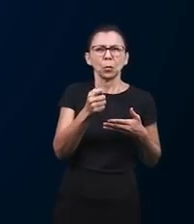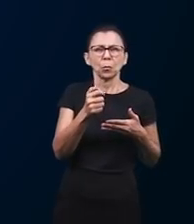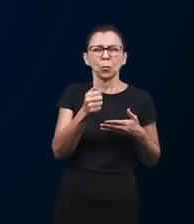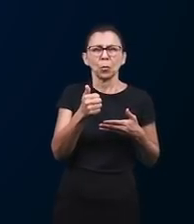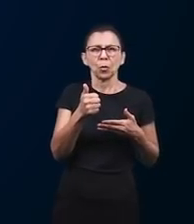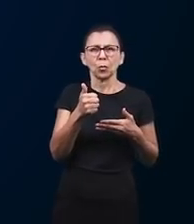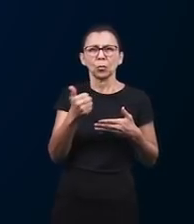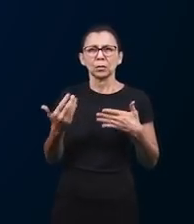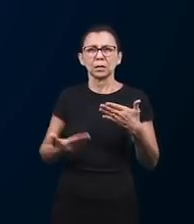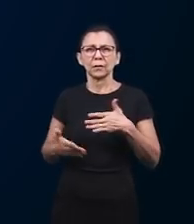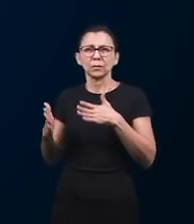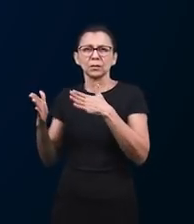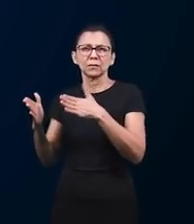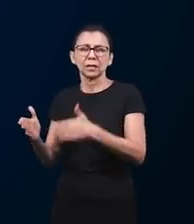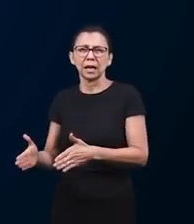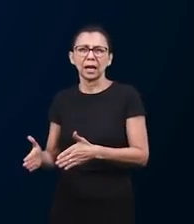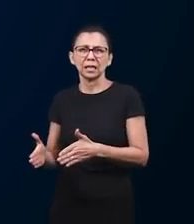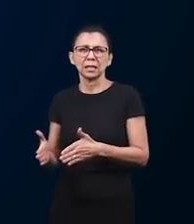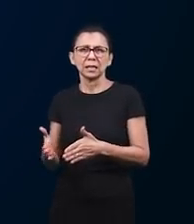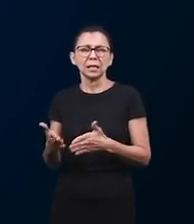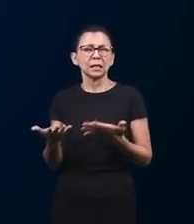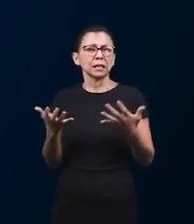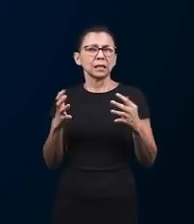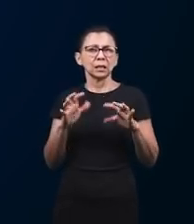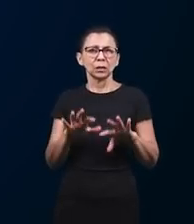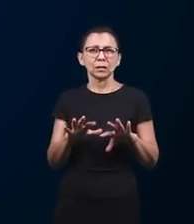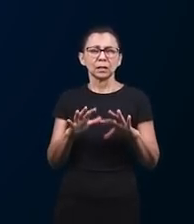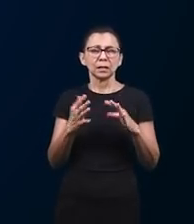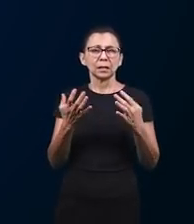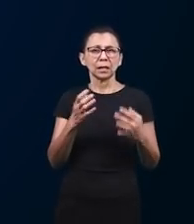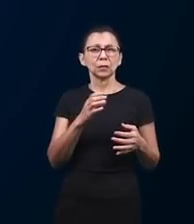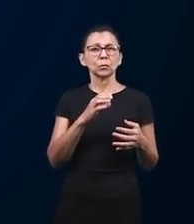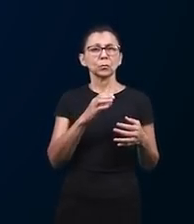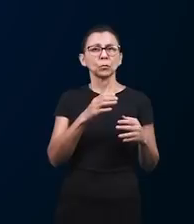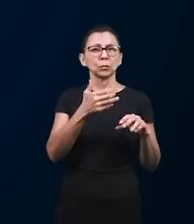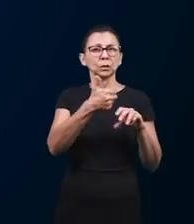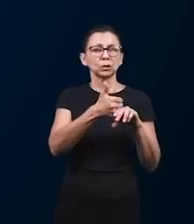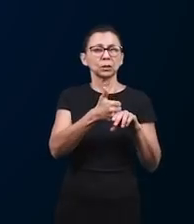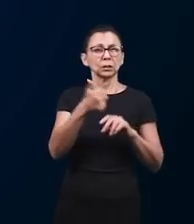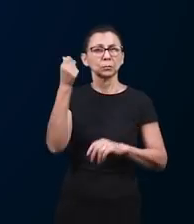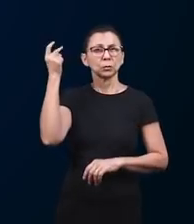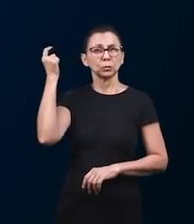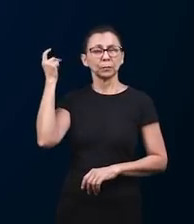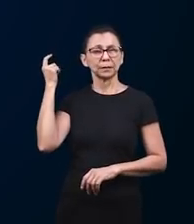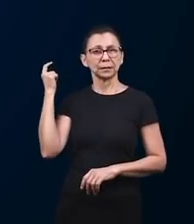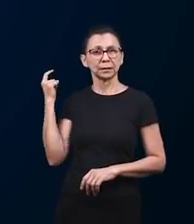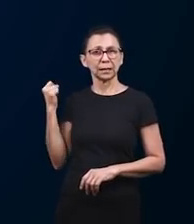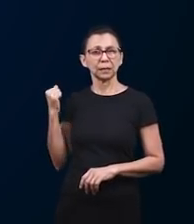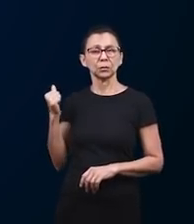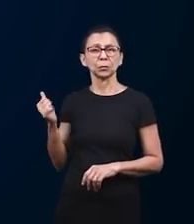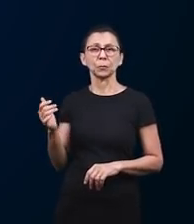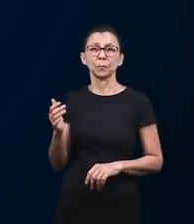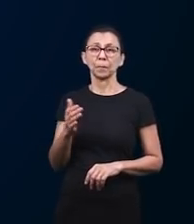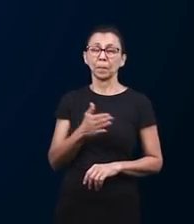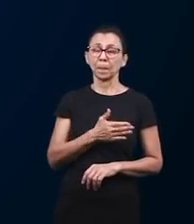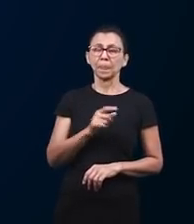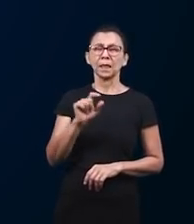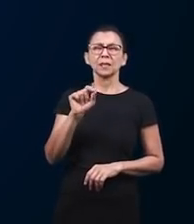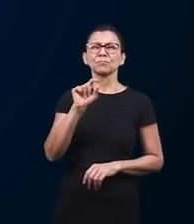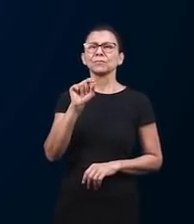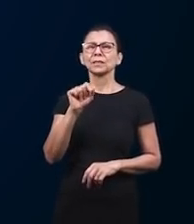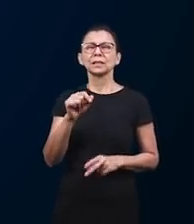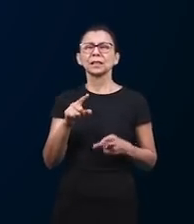que o cristianismo da época estava ditando. Na resposta do tópico A, quem estava vivo, entendemos